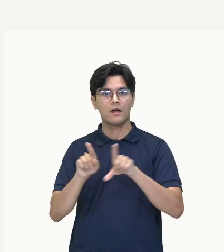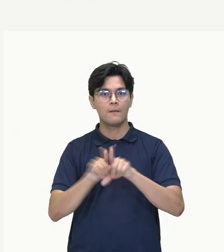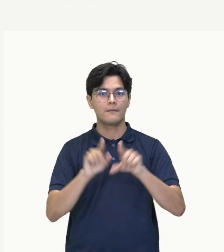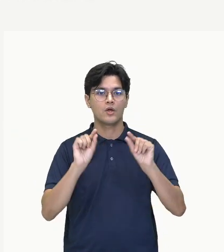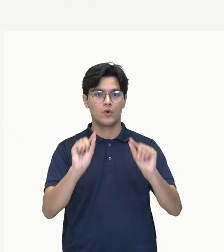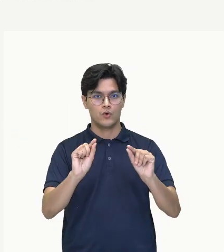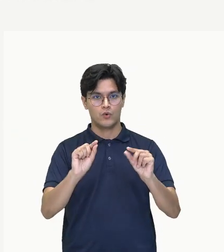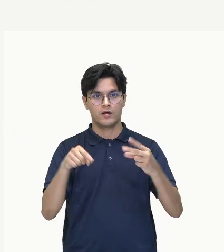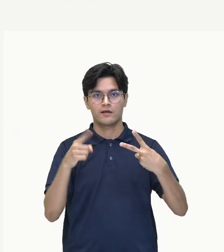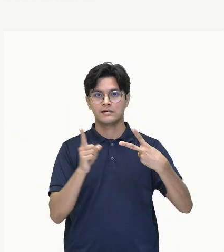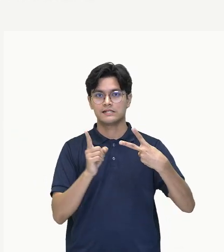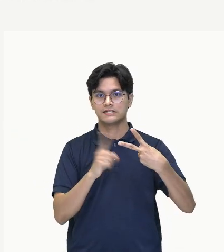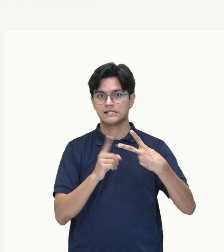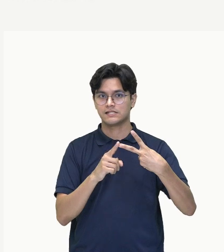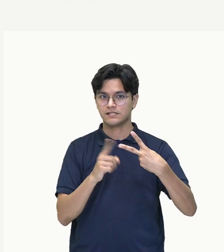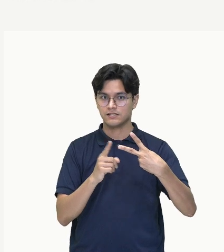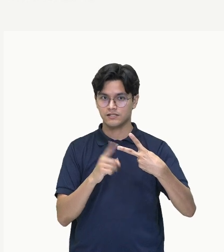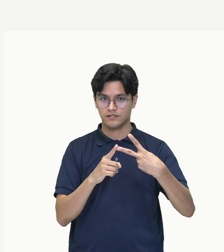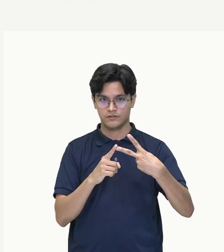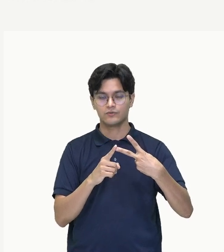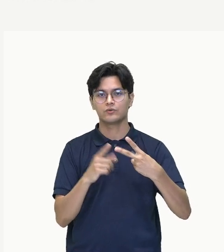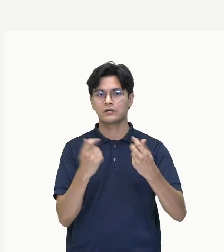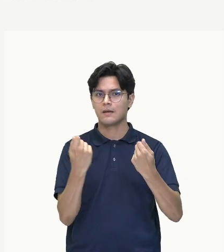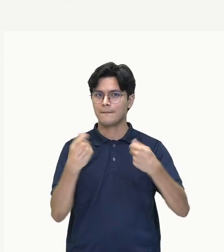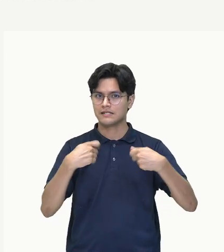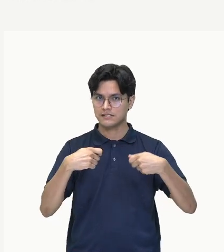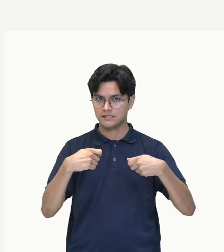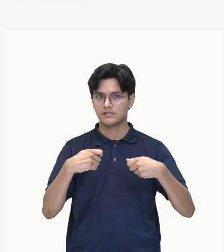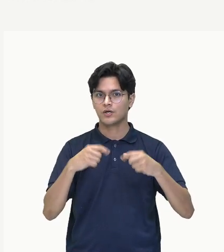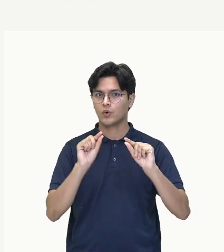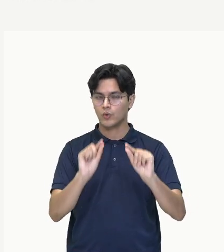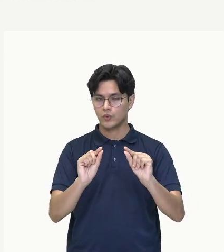Um segundo dado que nós temos que levar em consideração,